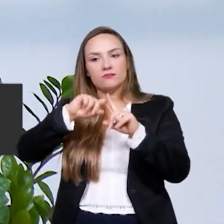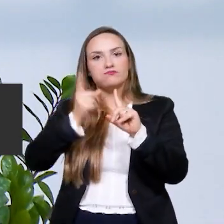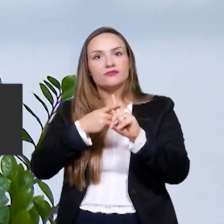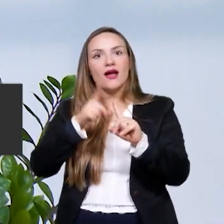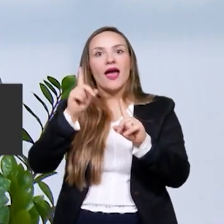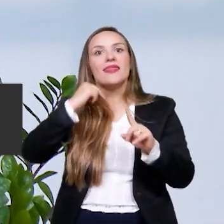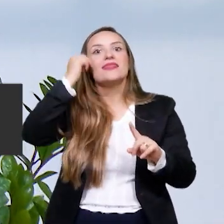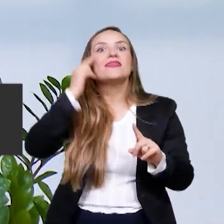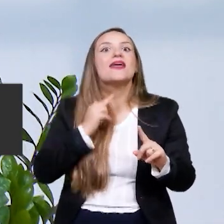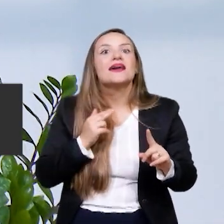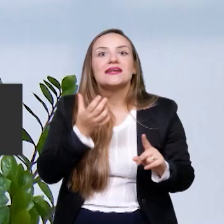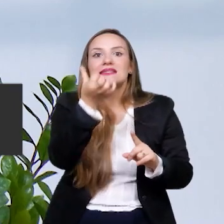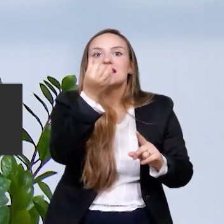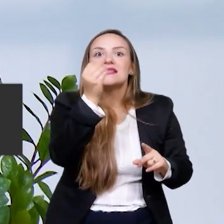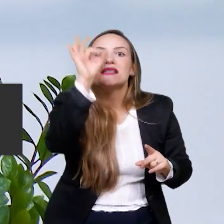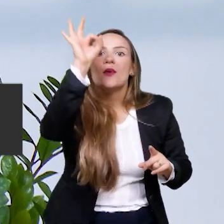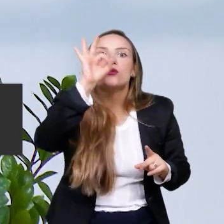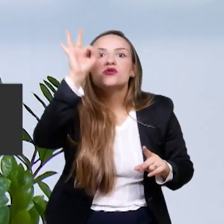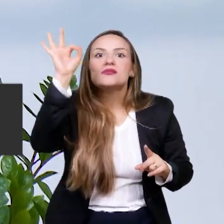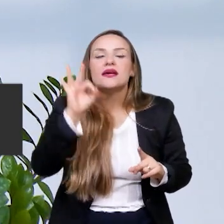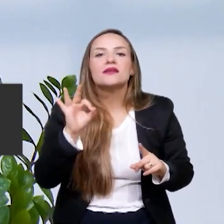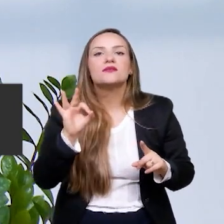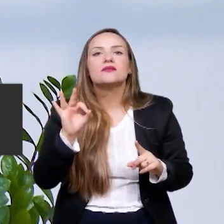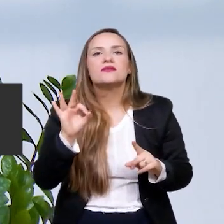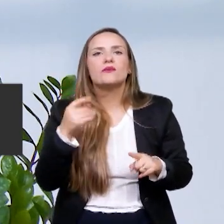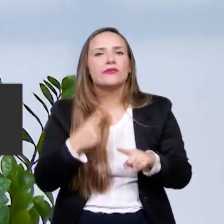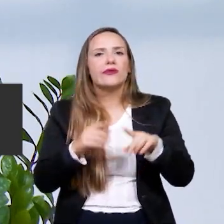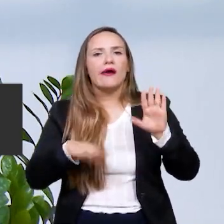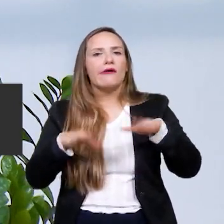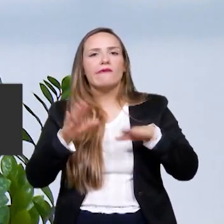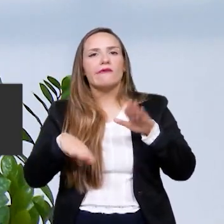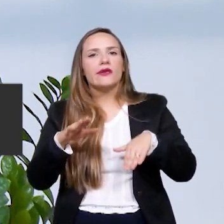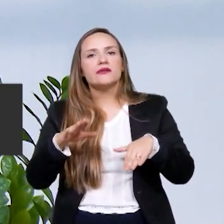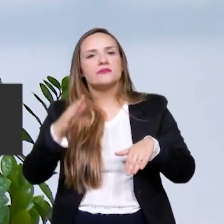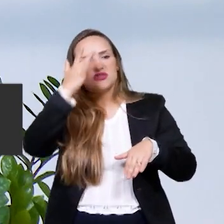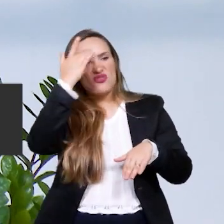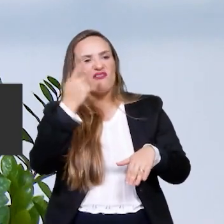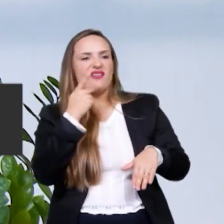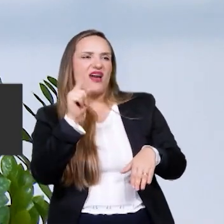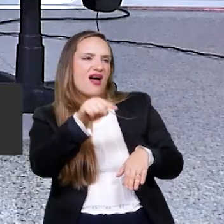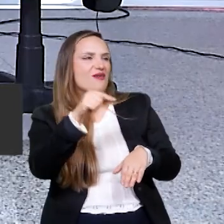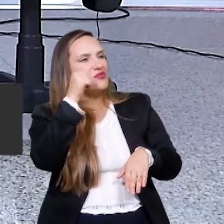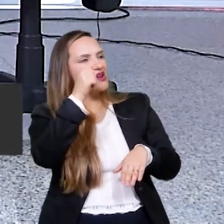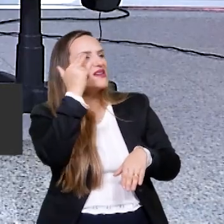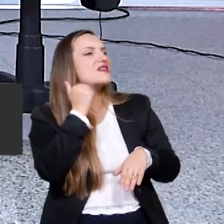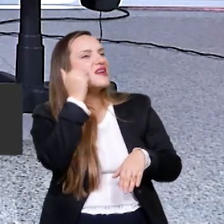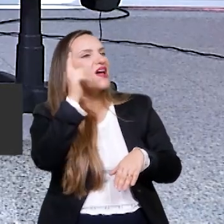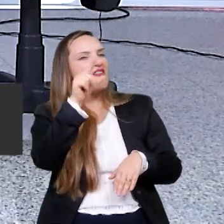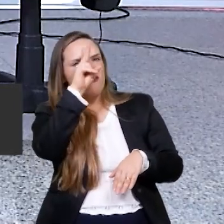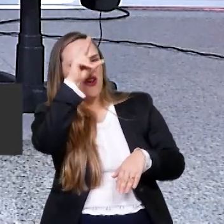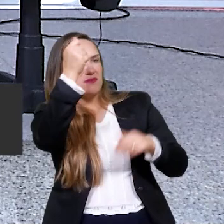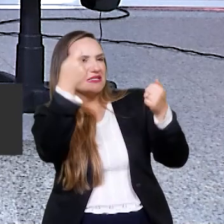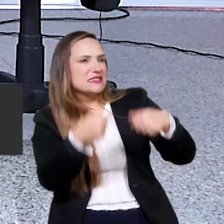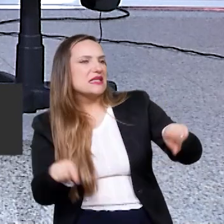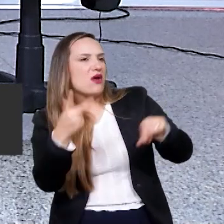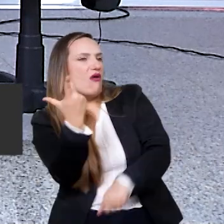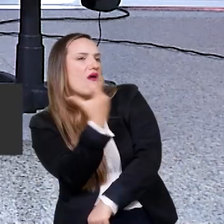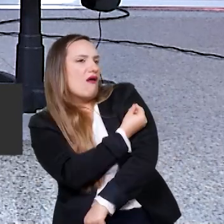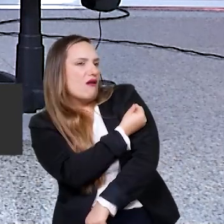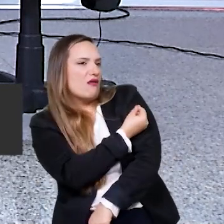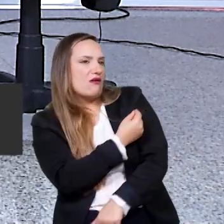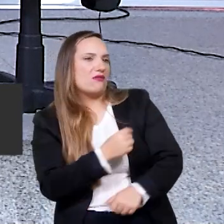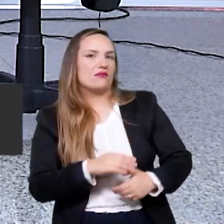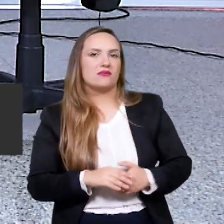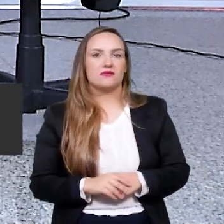parto são negras. Porque entende-se que as mulheres negras são mais fortes e não precisam de anestesia. Ô Silvia, racismo